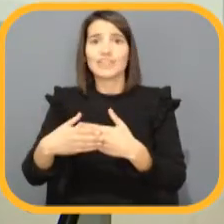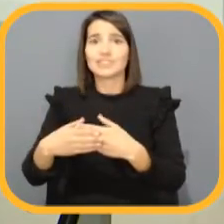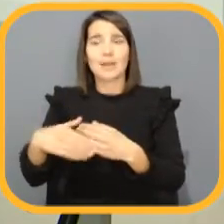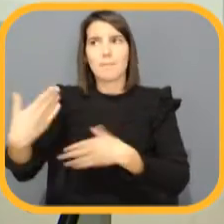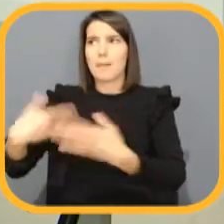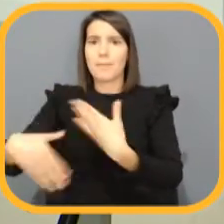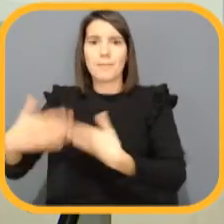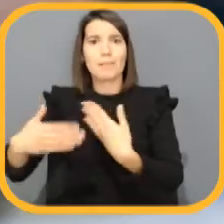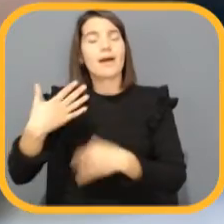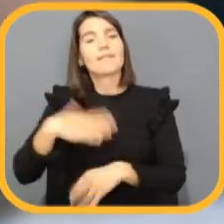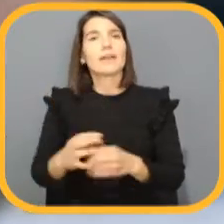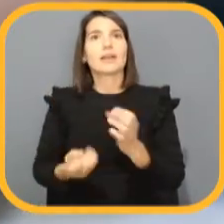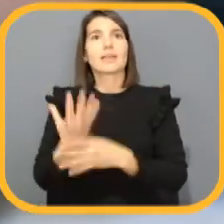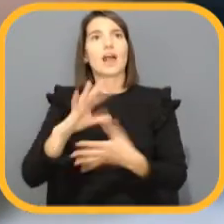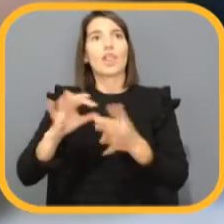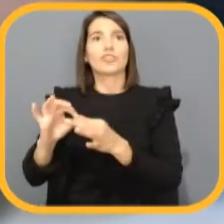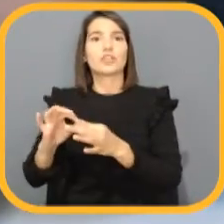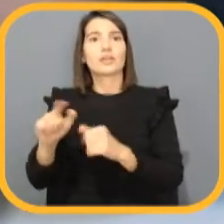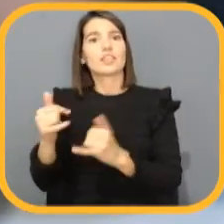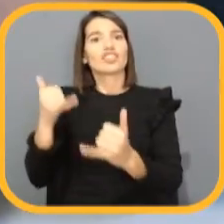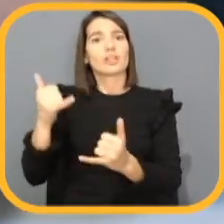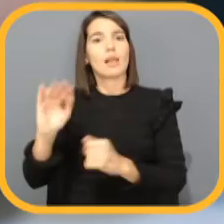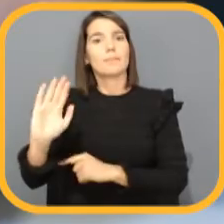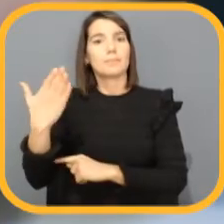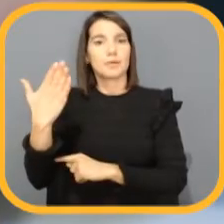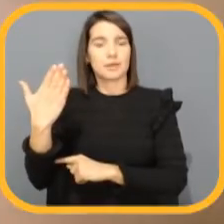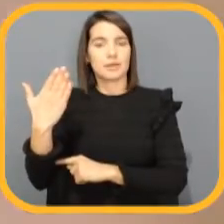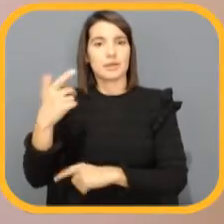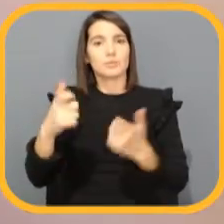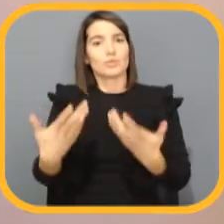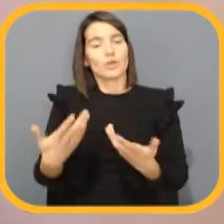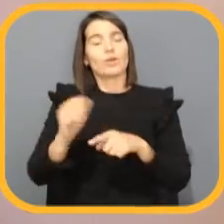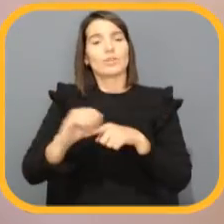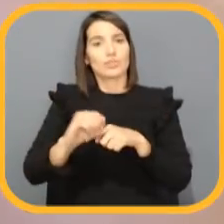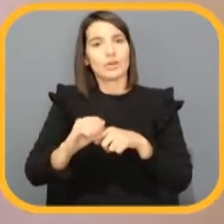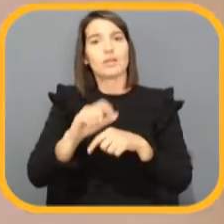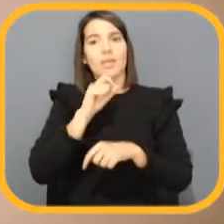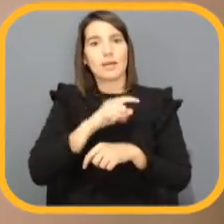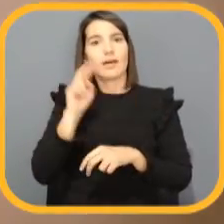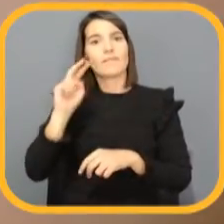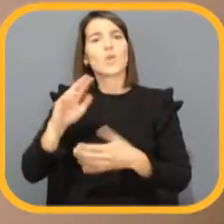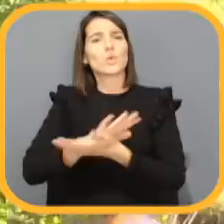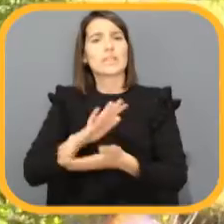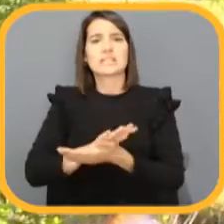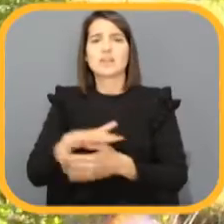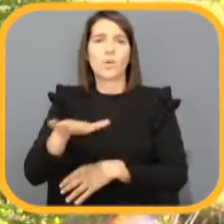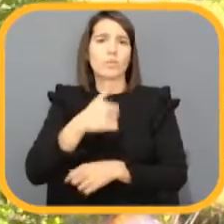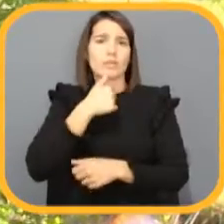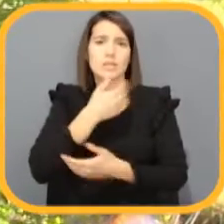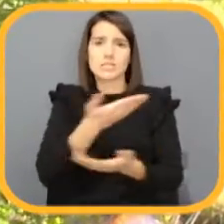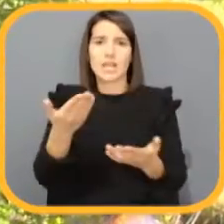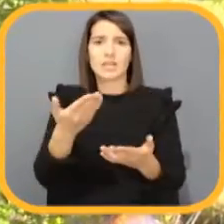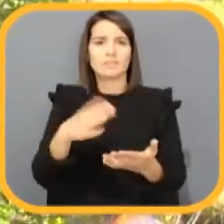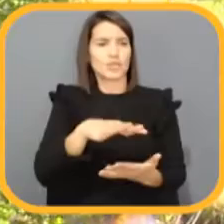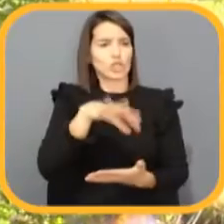para as marcas de informação estar presentes em todas as plataformas. No site, obviamente, mas é também nas várias redes sociais, porque o nosso objetivo no